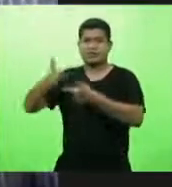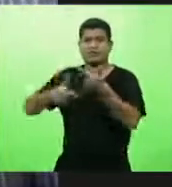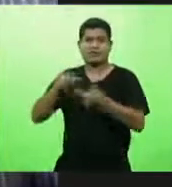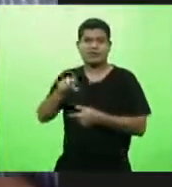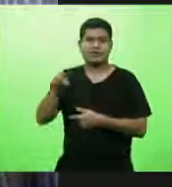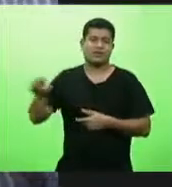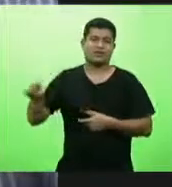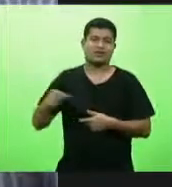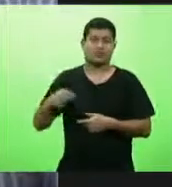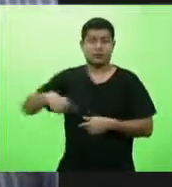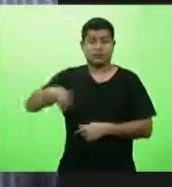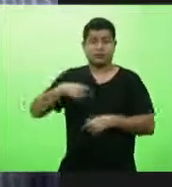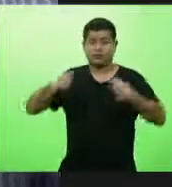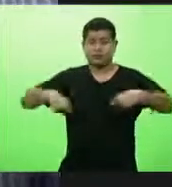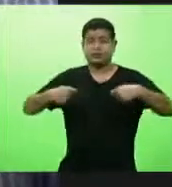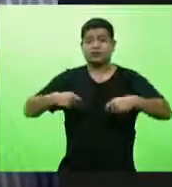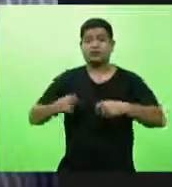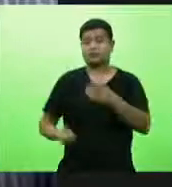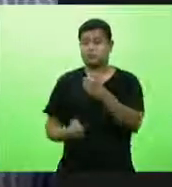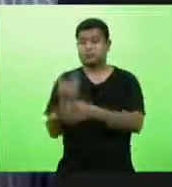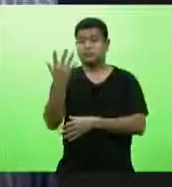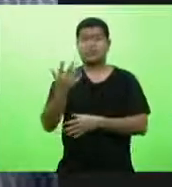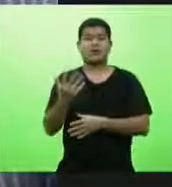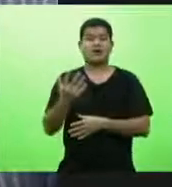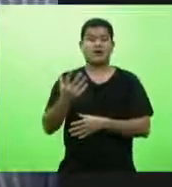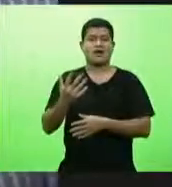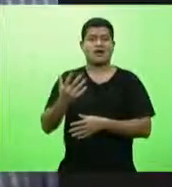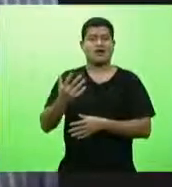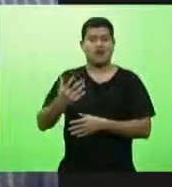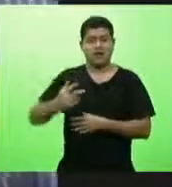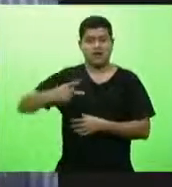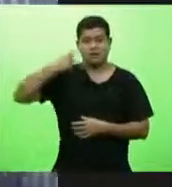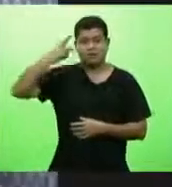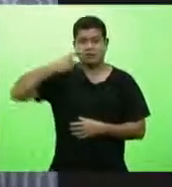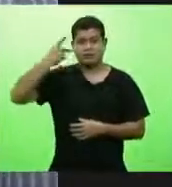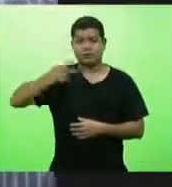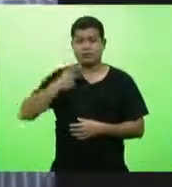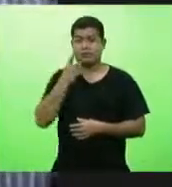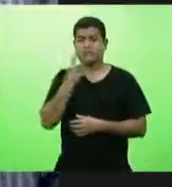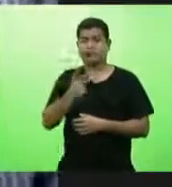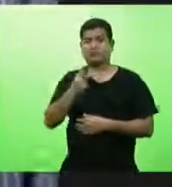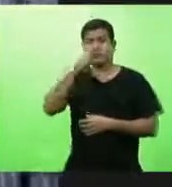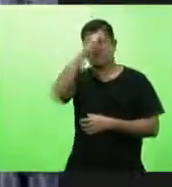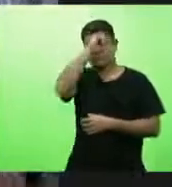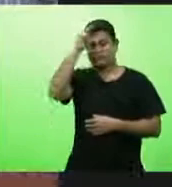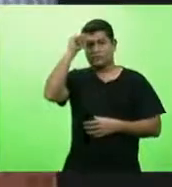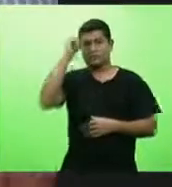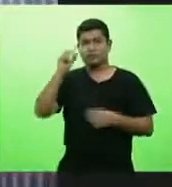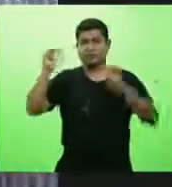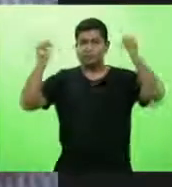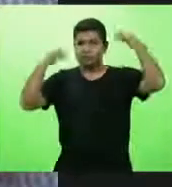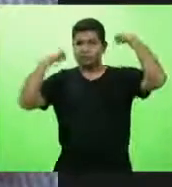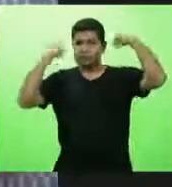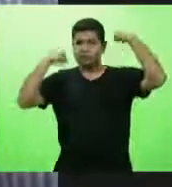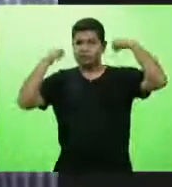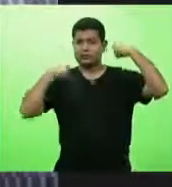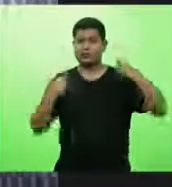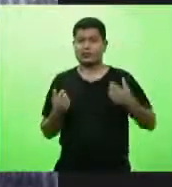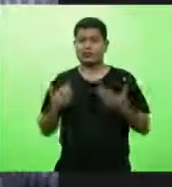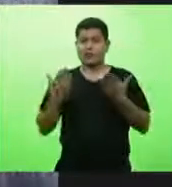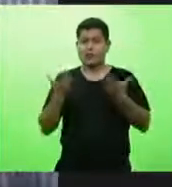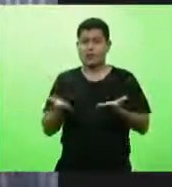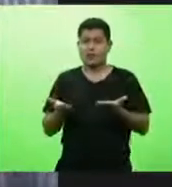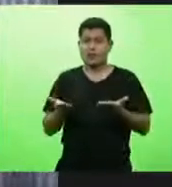nós temos que criar uma política. Se falou da prefeitura de Chapecó, num primeiro momento, dizem,